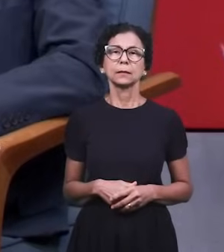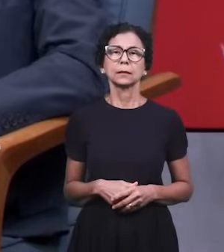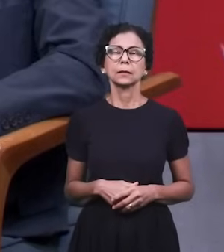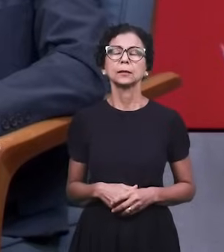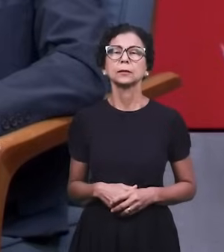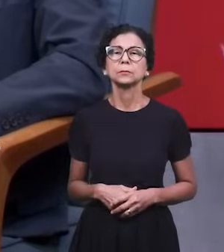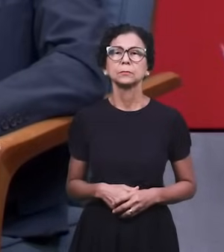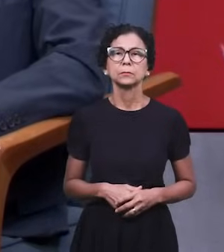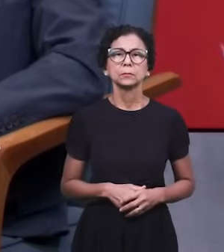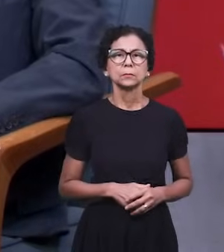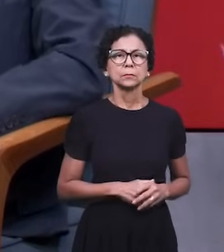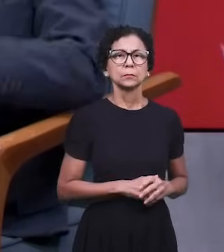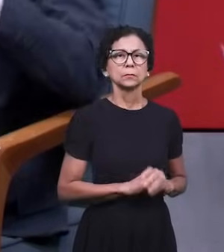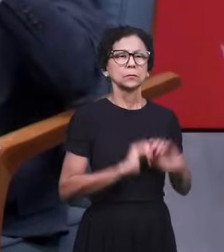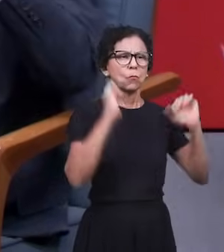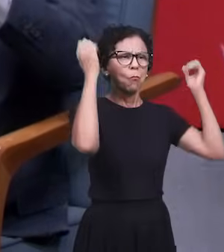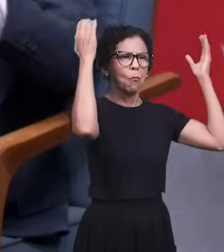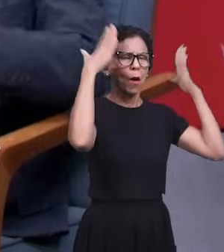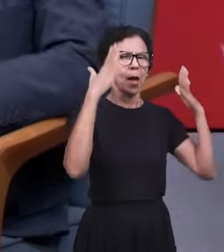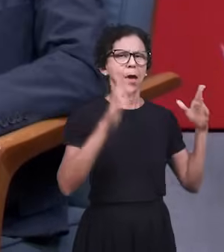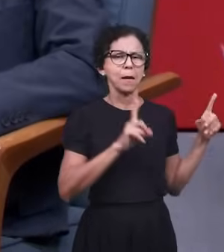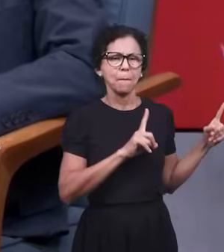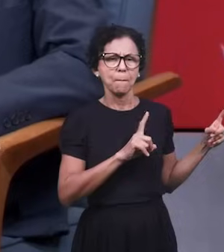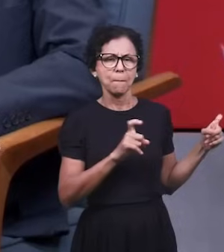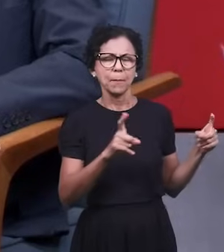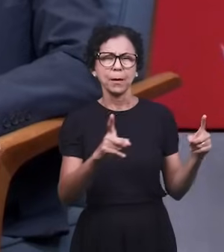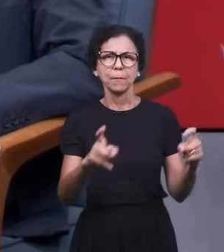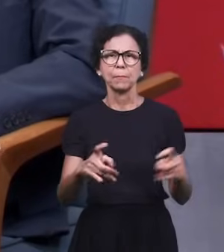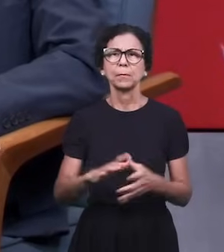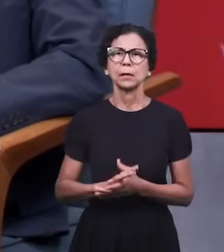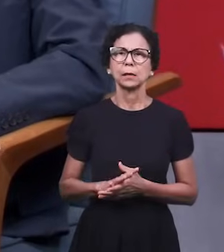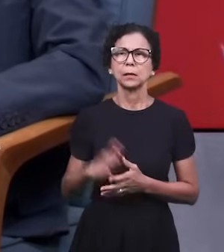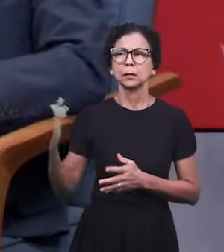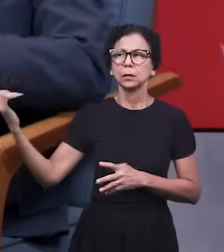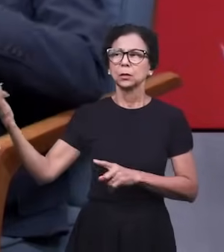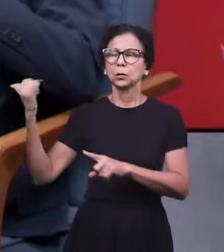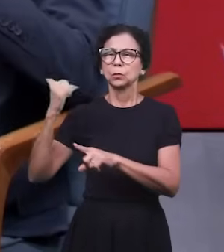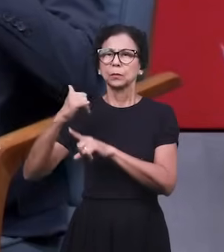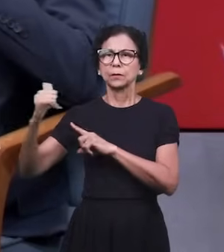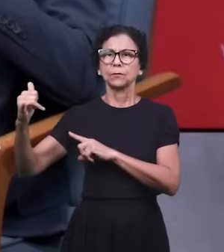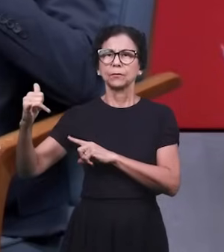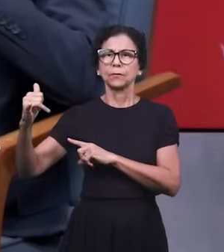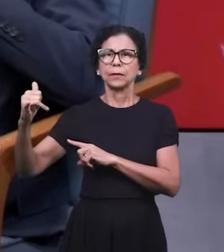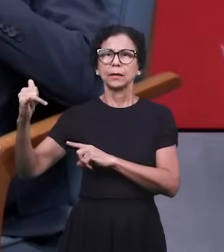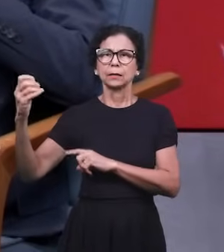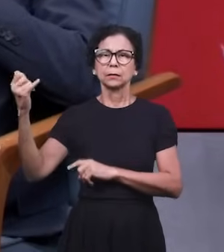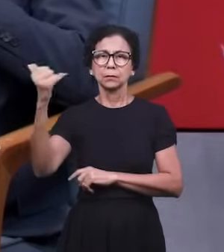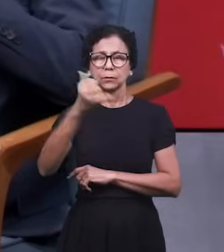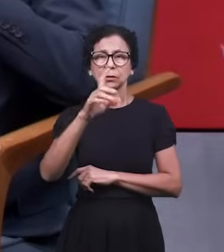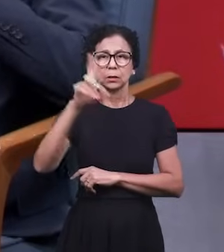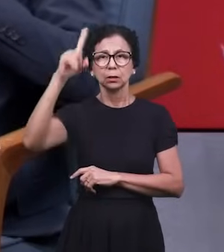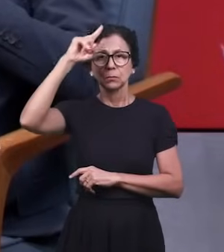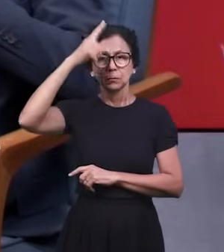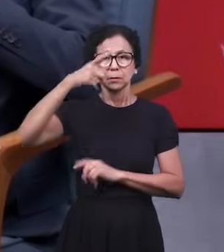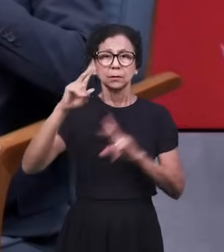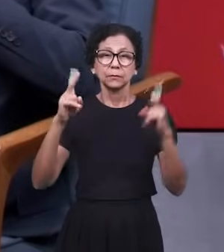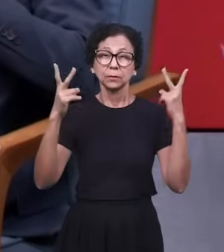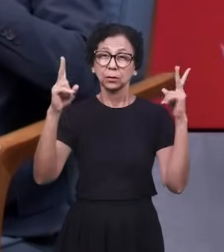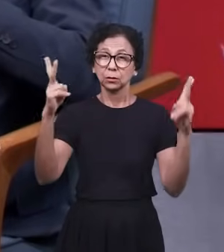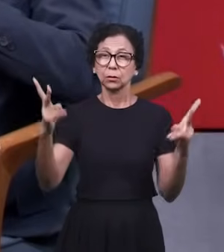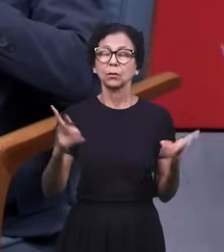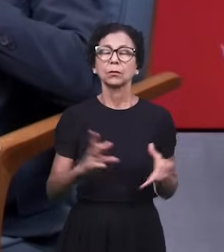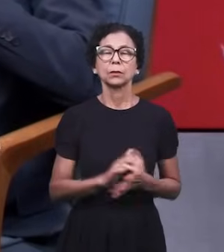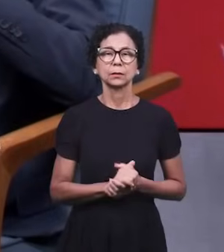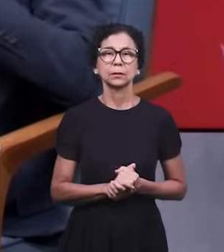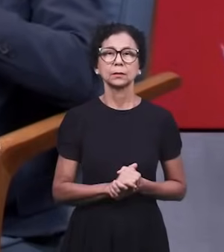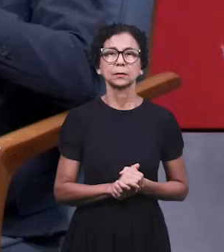lá e Deus profetizou sobre a vitória que seria dada. Então, a profecia no Velho Testamento tem